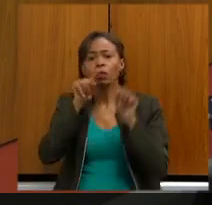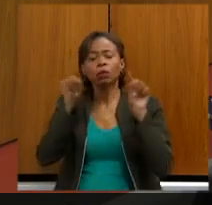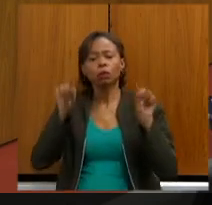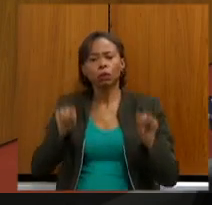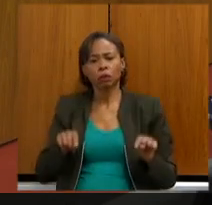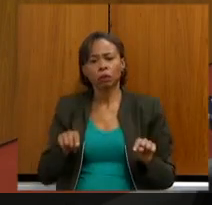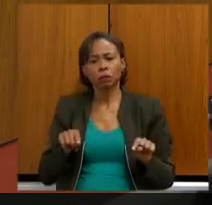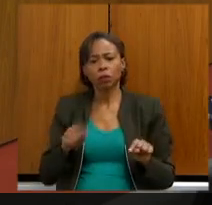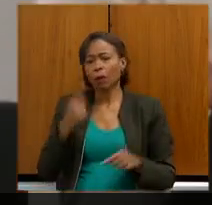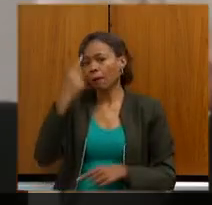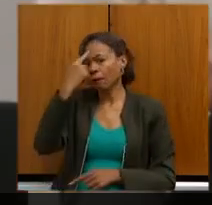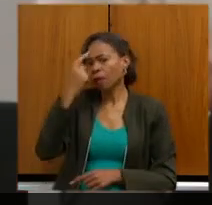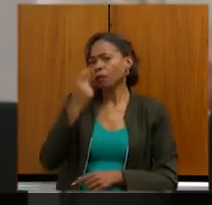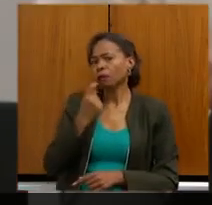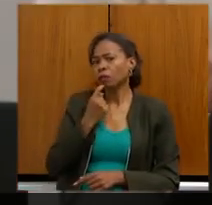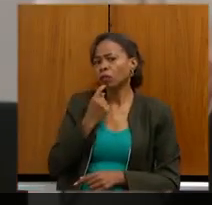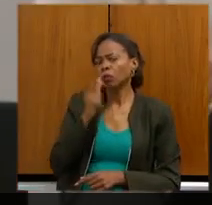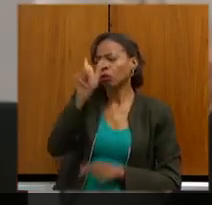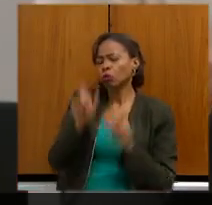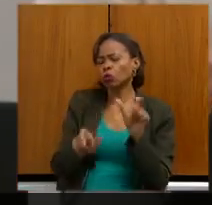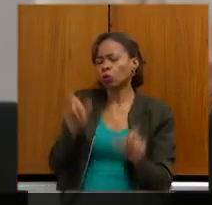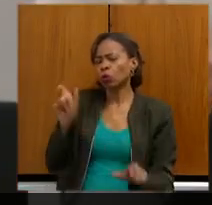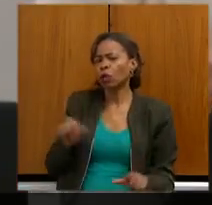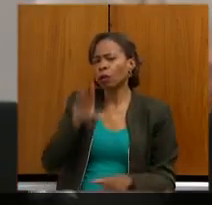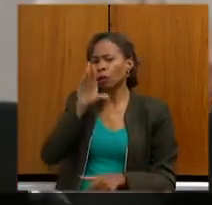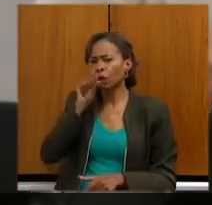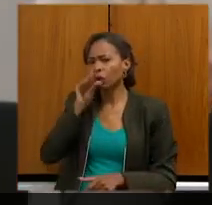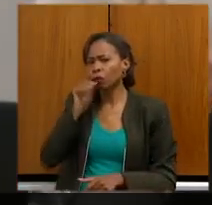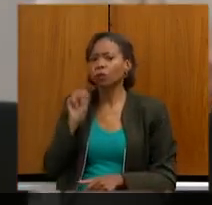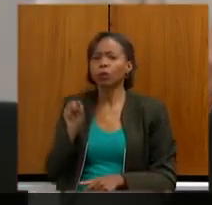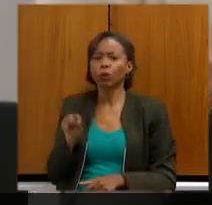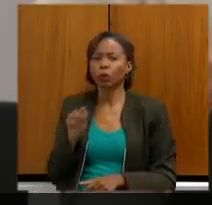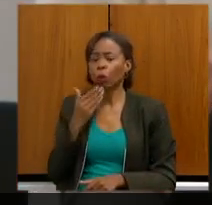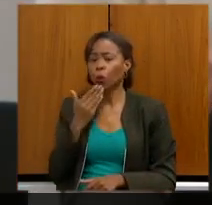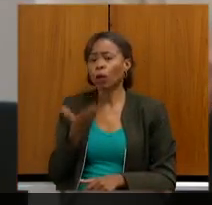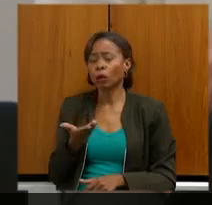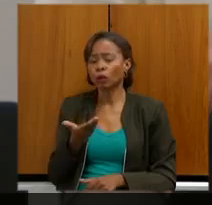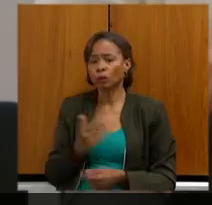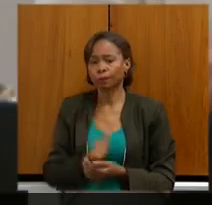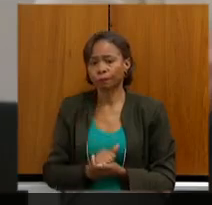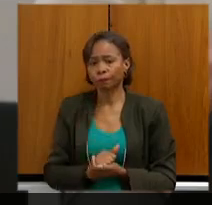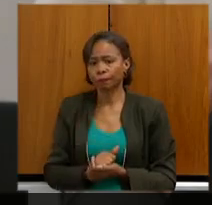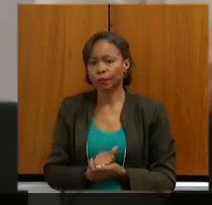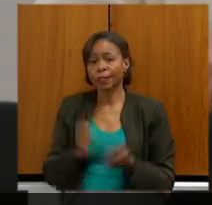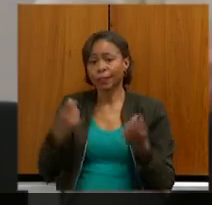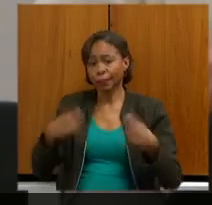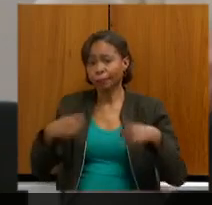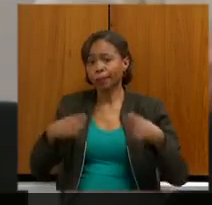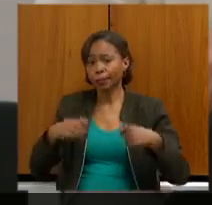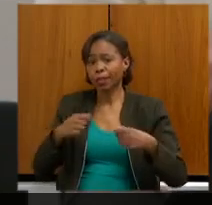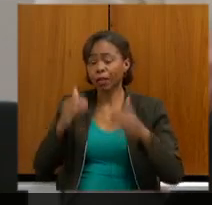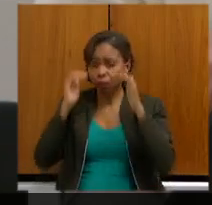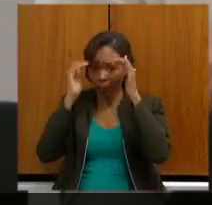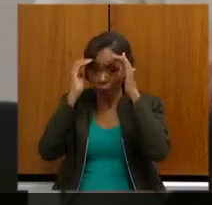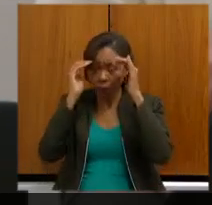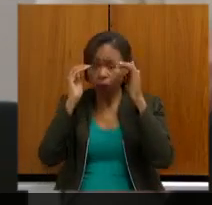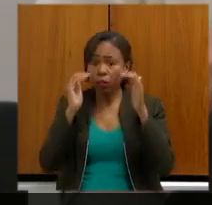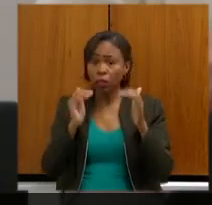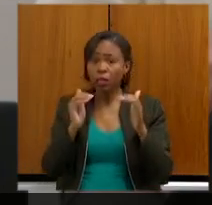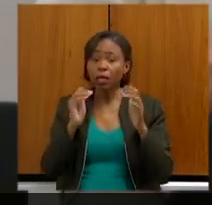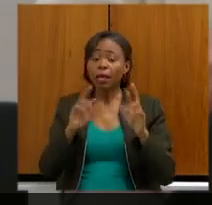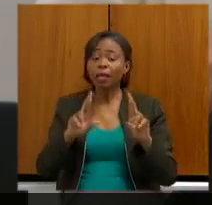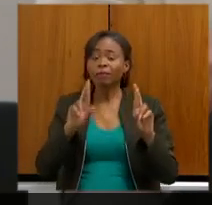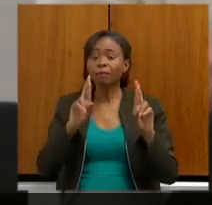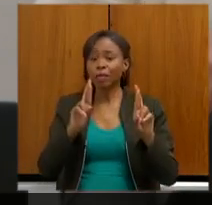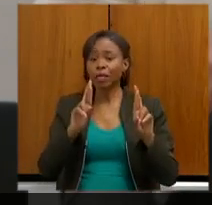Qual é o perfil do Servidor que deveria o é cumprir a tarefa da mesa de aula